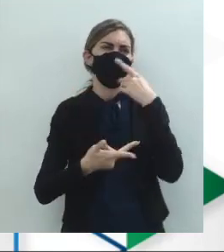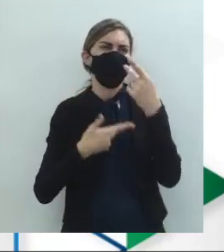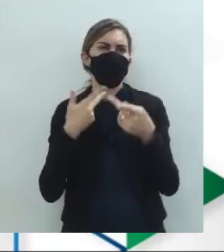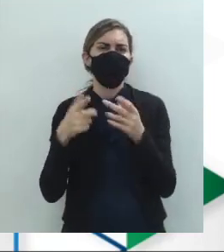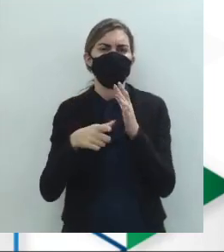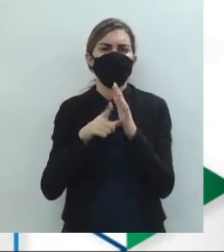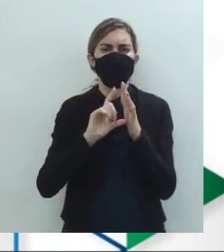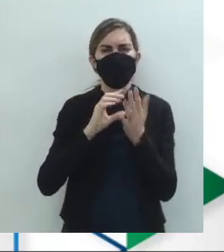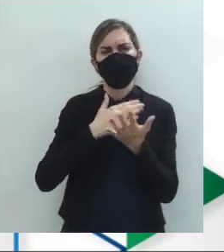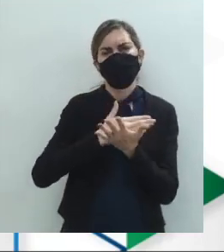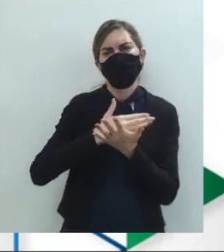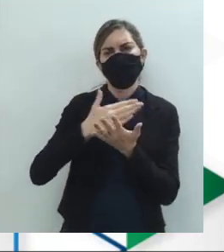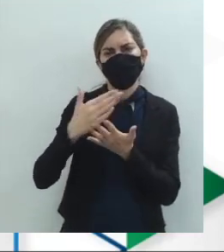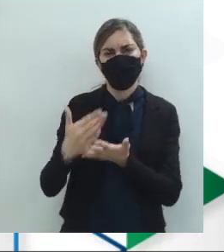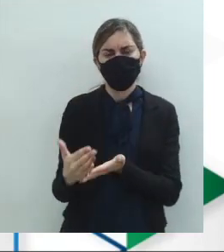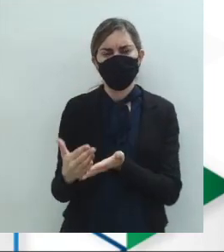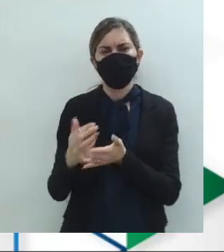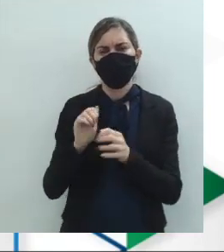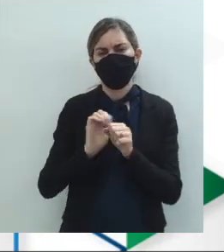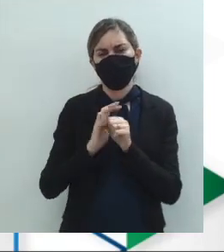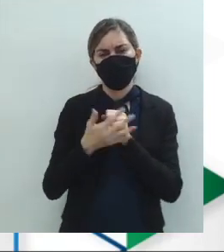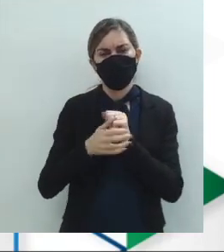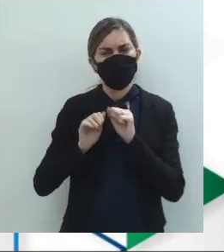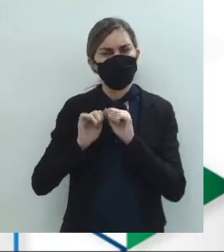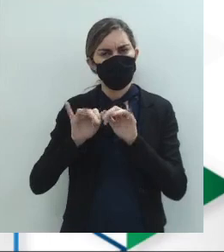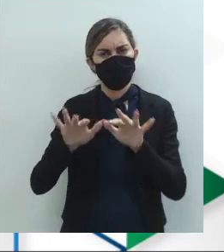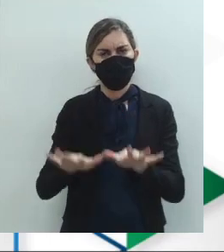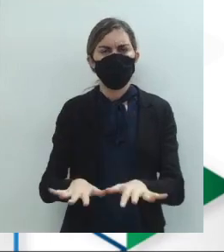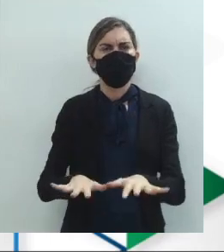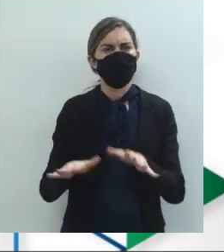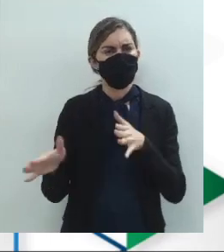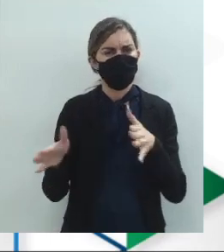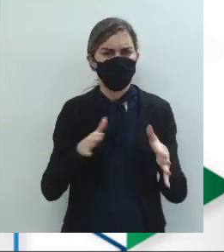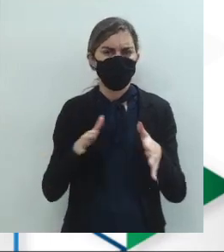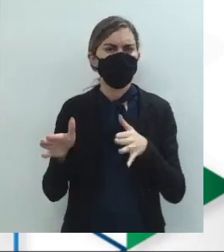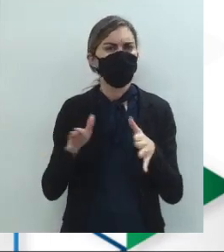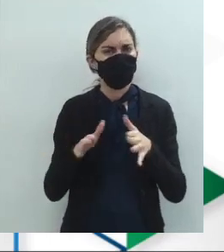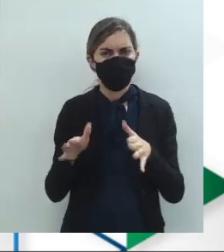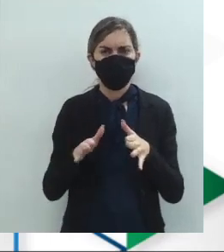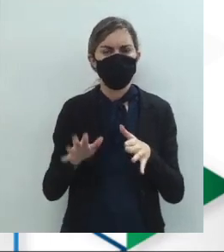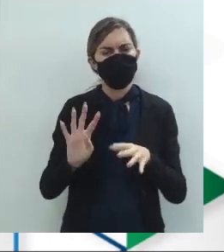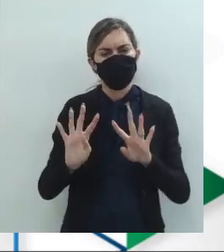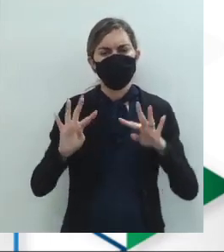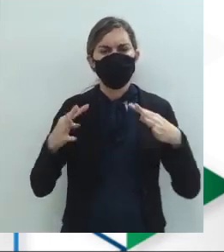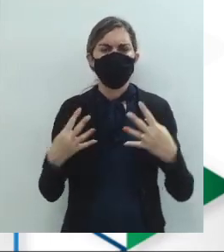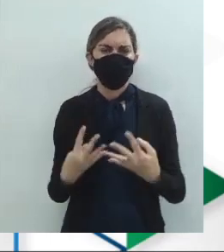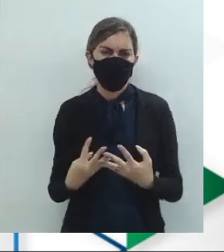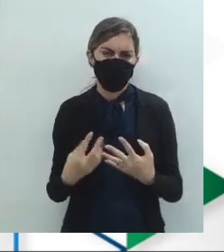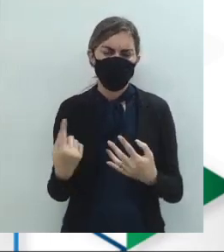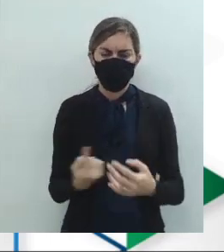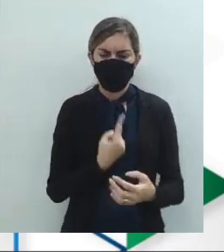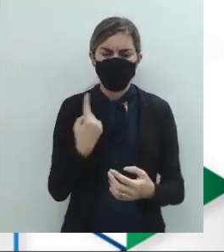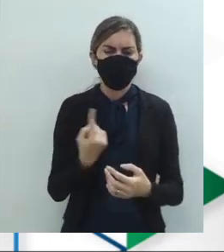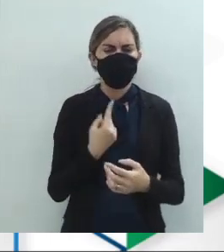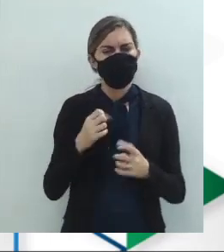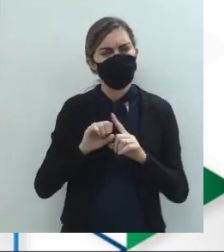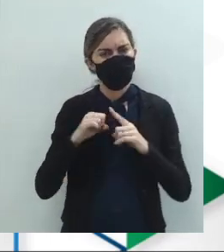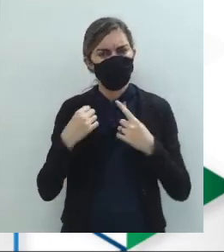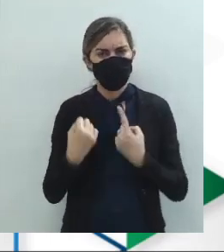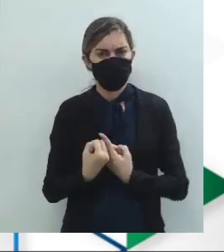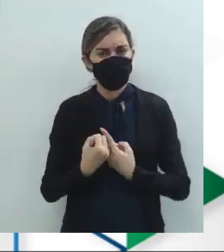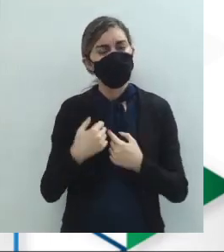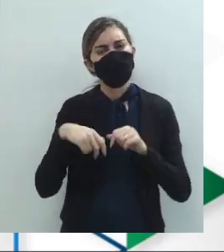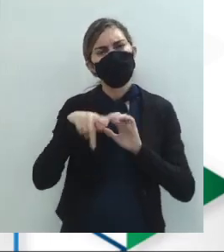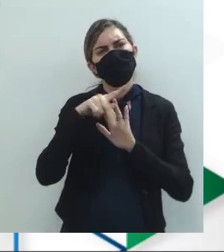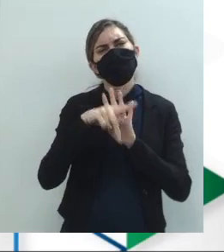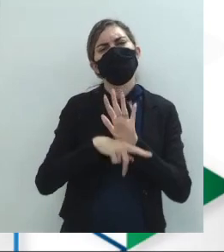antes de começar toda a pandemia, antes de começar esse período todo de quarentena e de isolamento social. Um